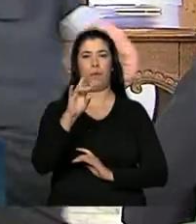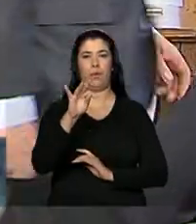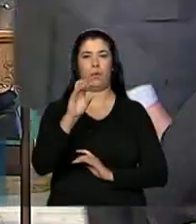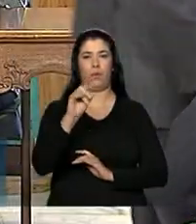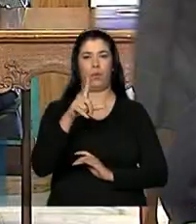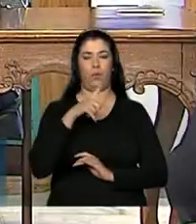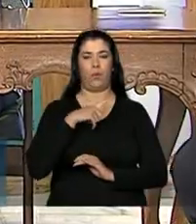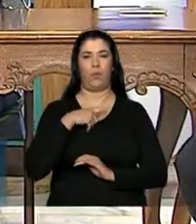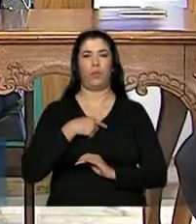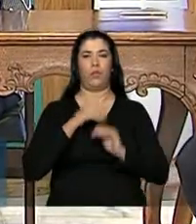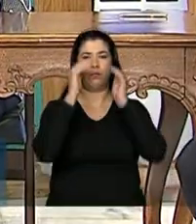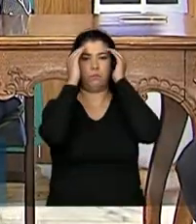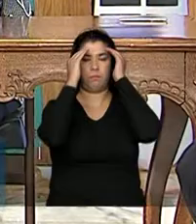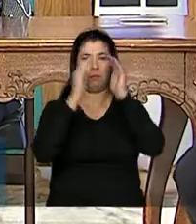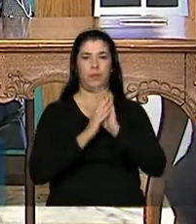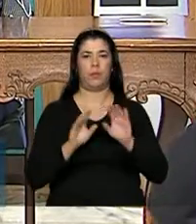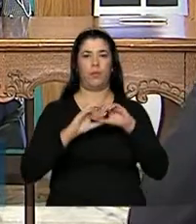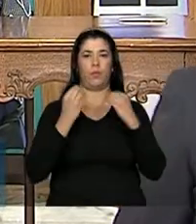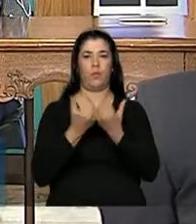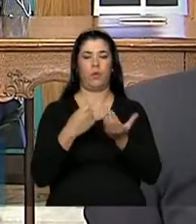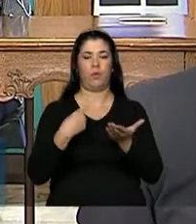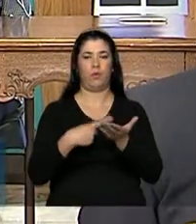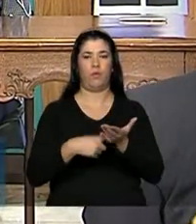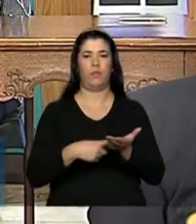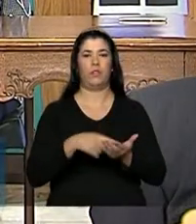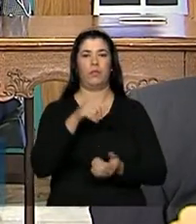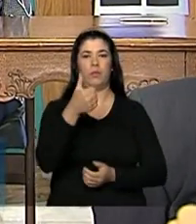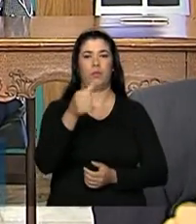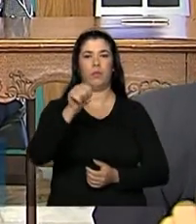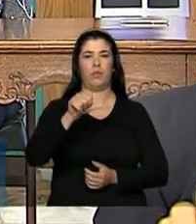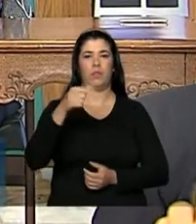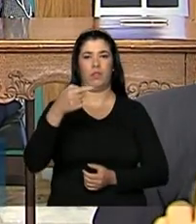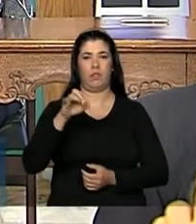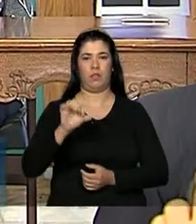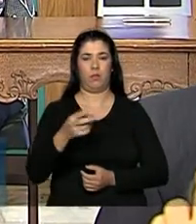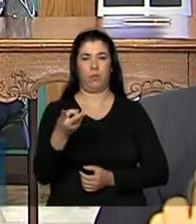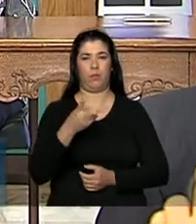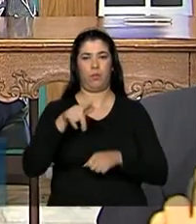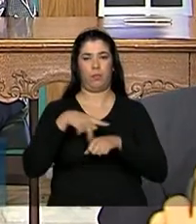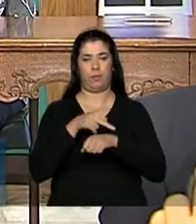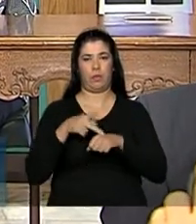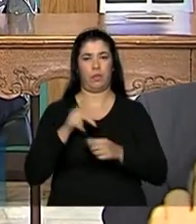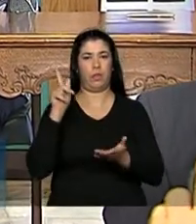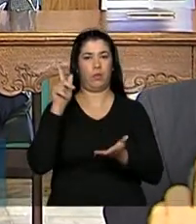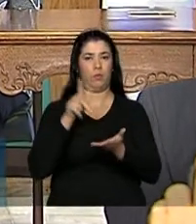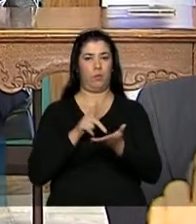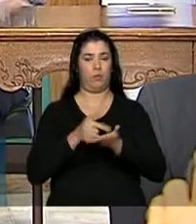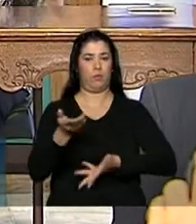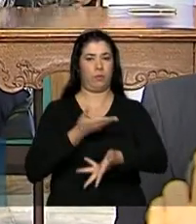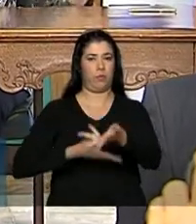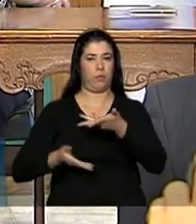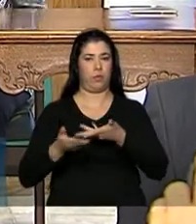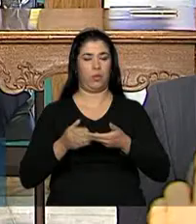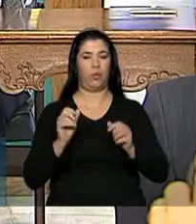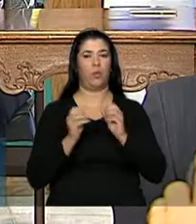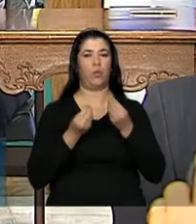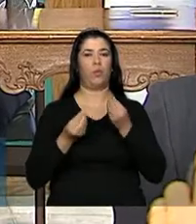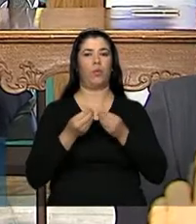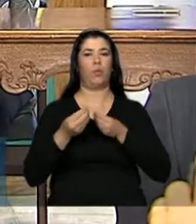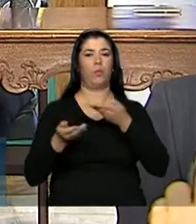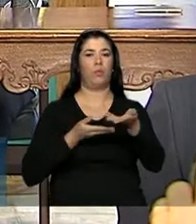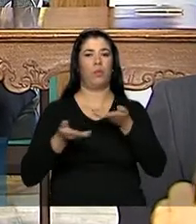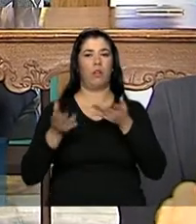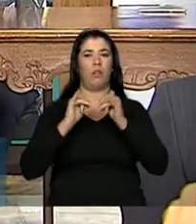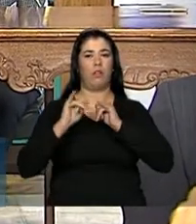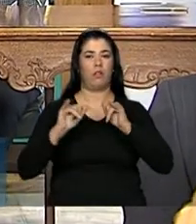em 1989 entre os dois países, de modo a atualizar questões relativas à troca de